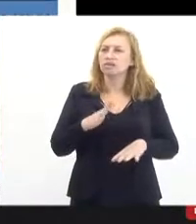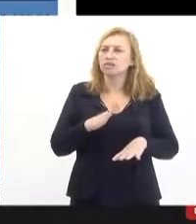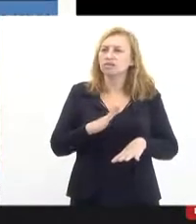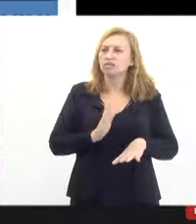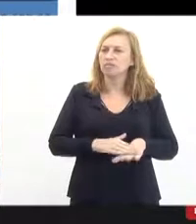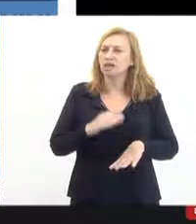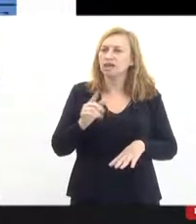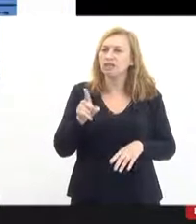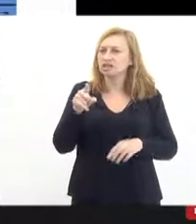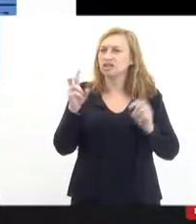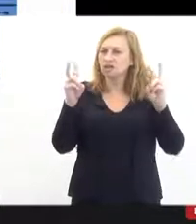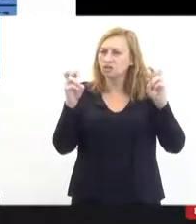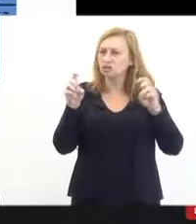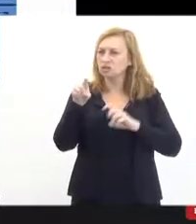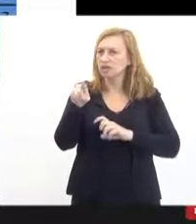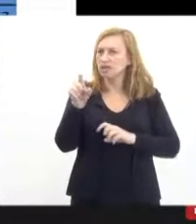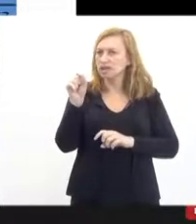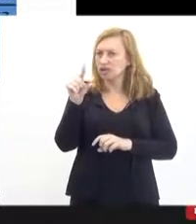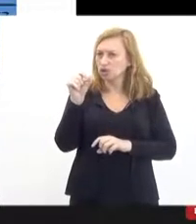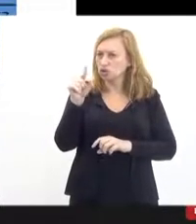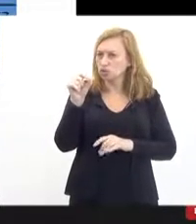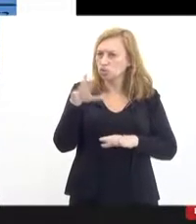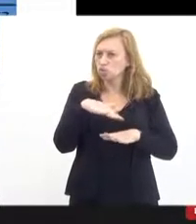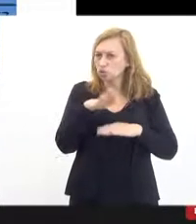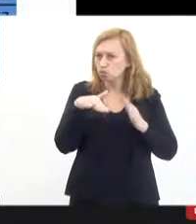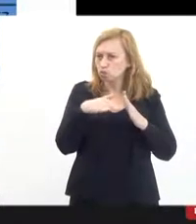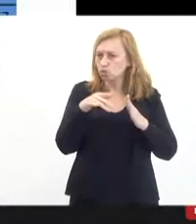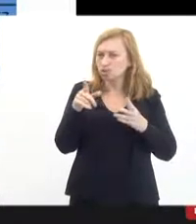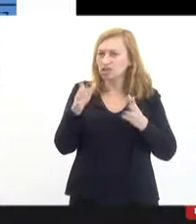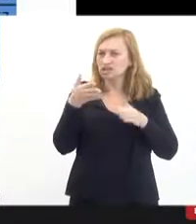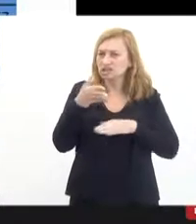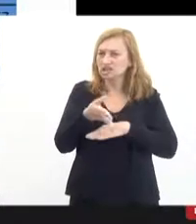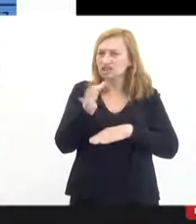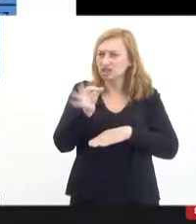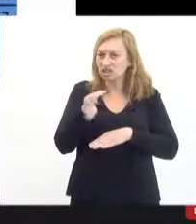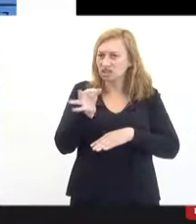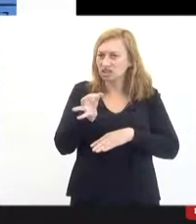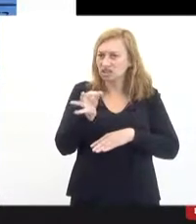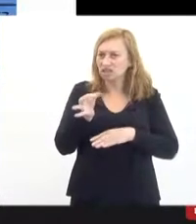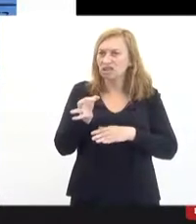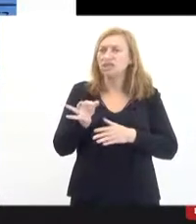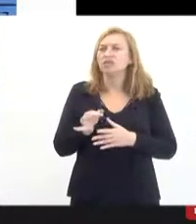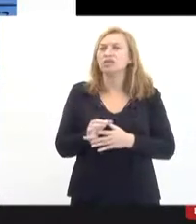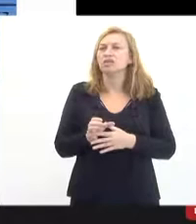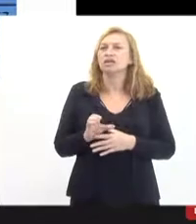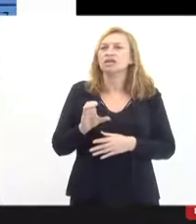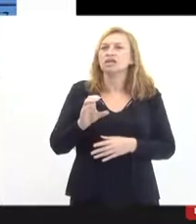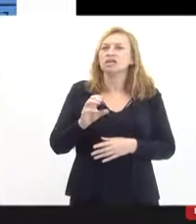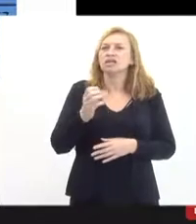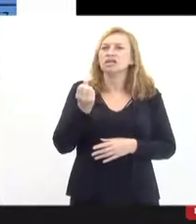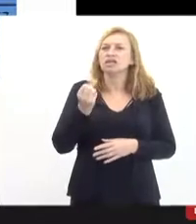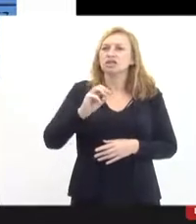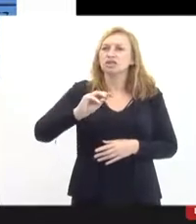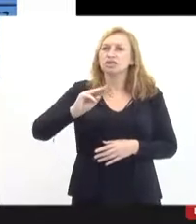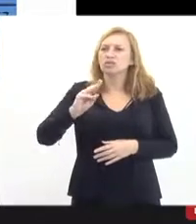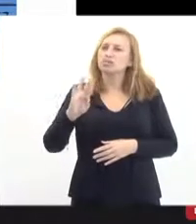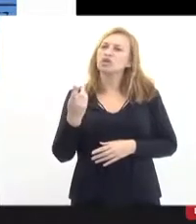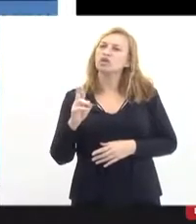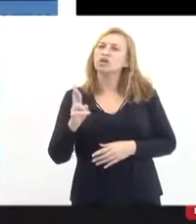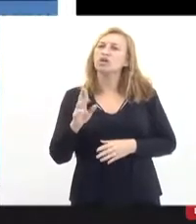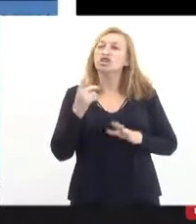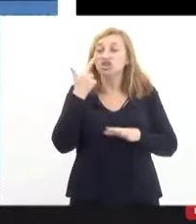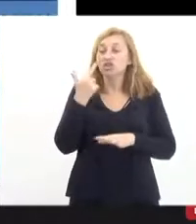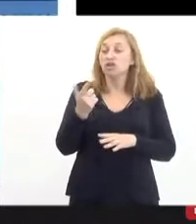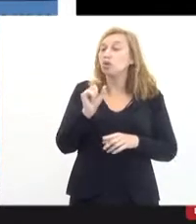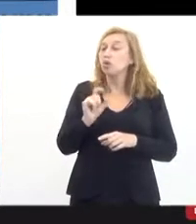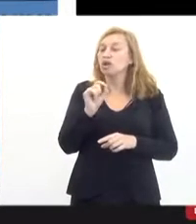agora só dessa parte em azul, né, em que a gente chega de fato nessa distorção de 6 bilhões, a gente vê que